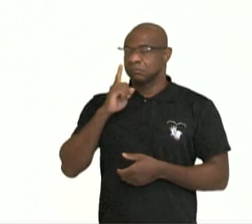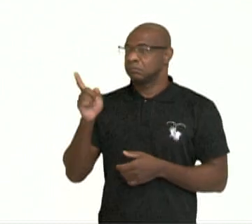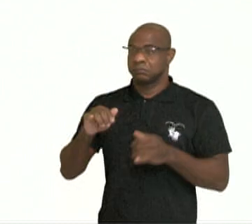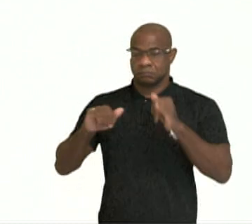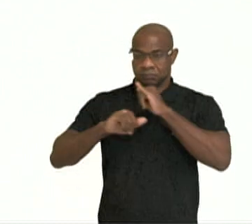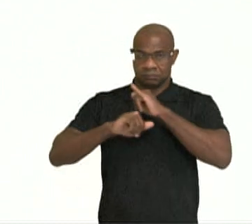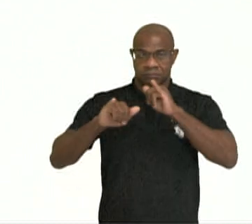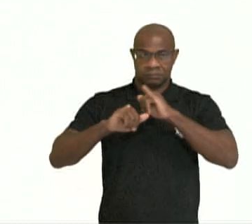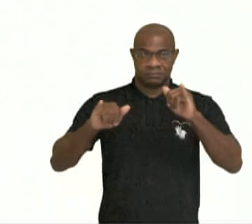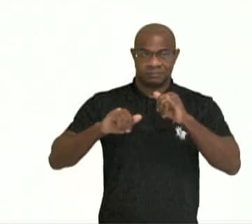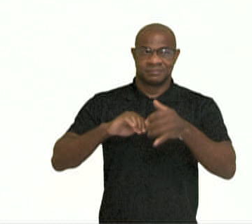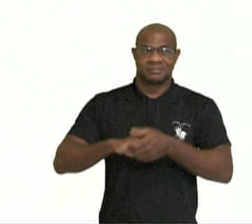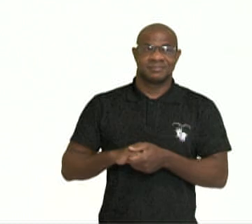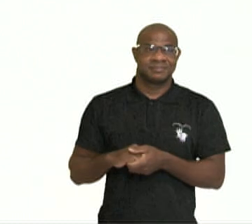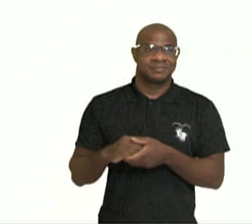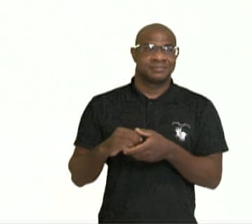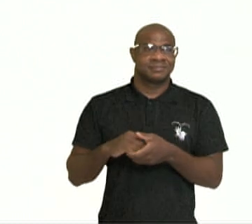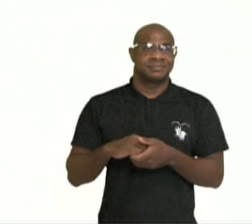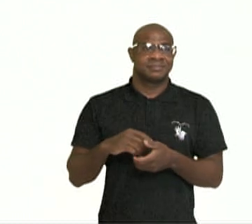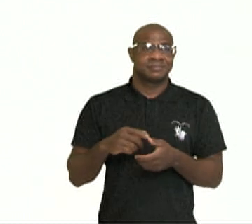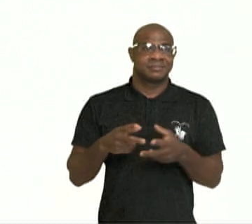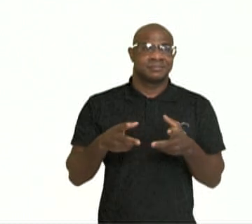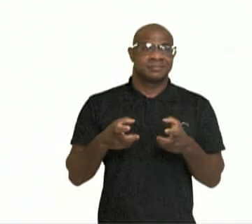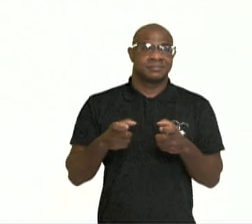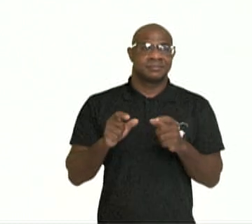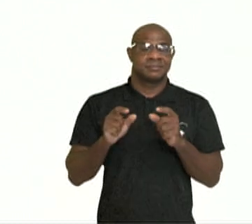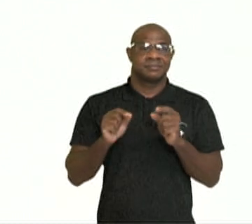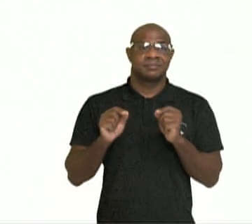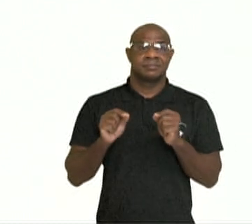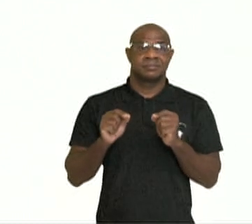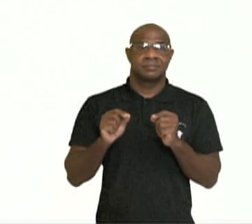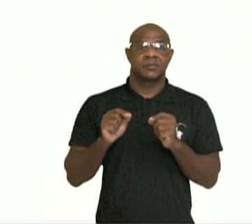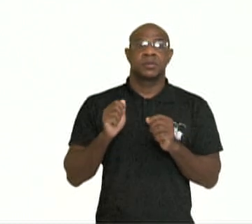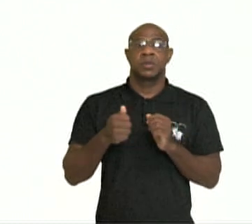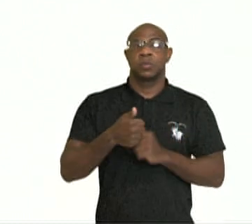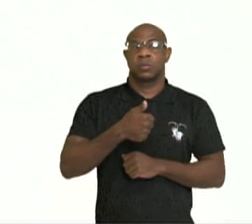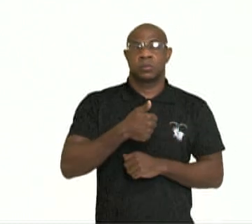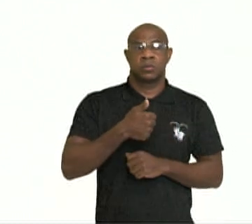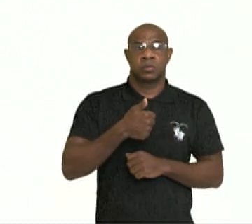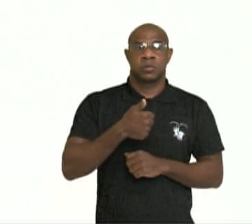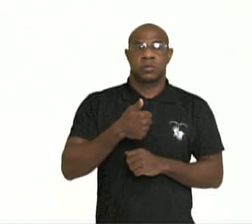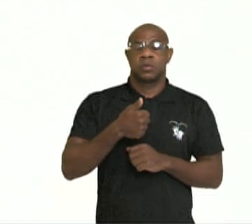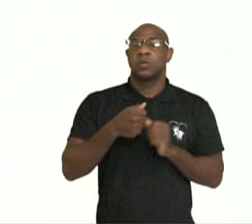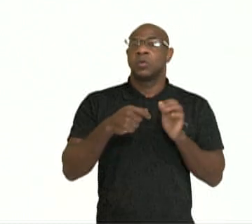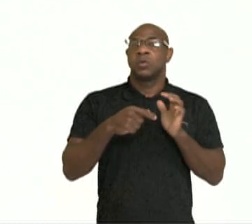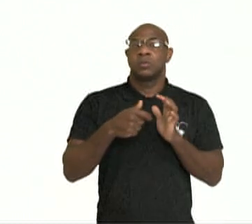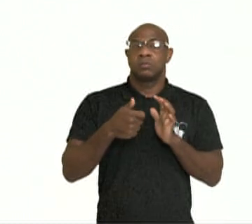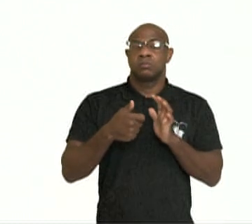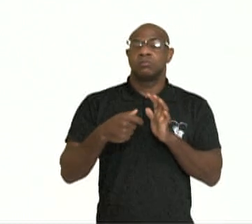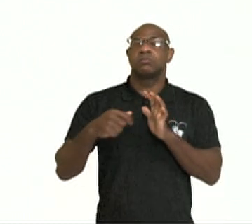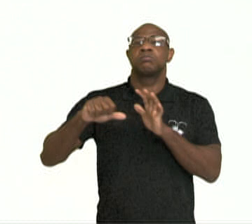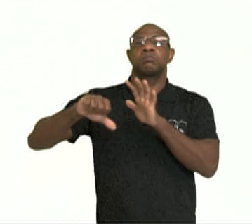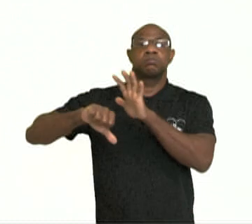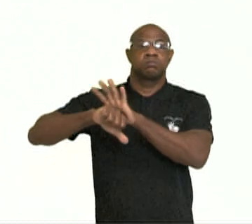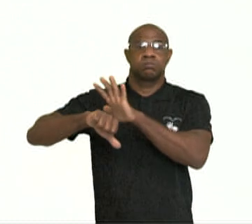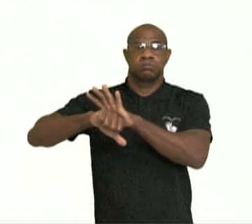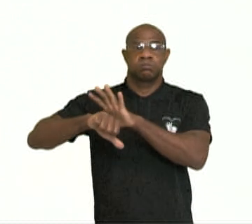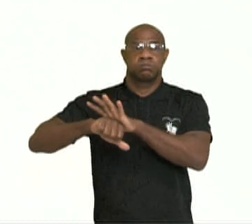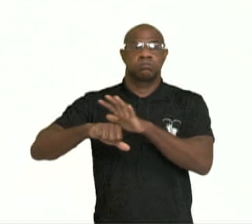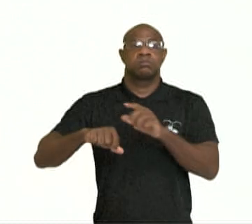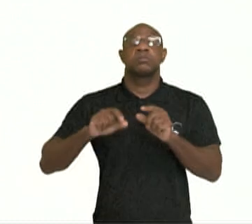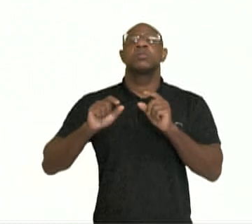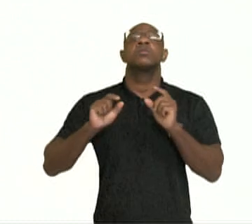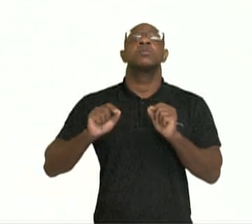notícia apresenta também um ponto negativo del aumento de uma hora a mais en el Día de los